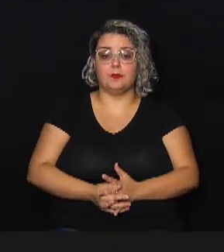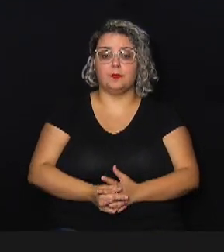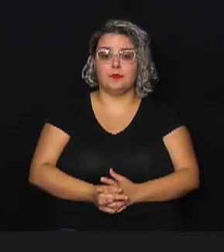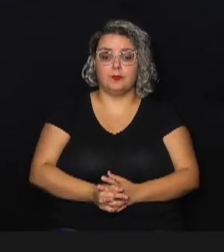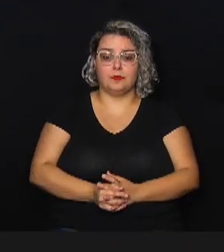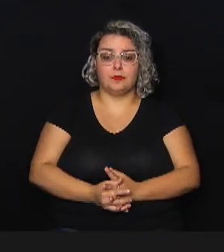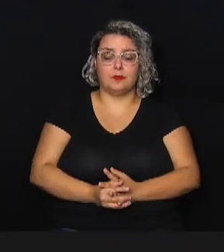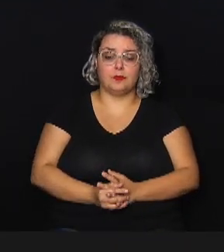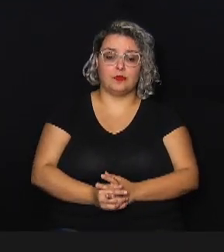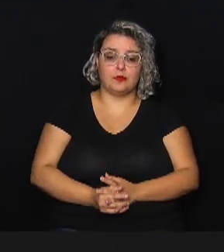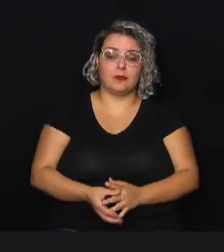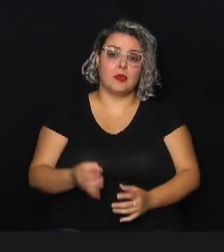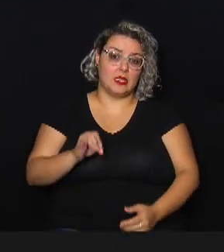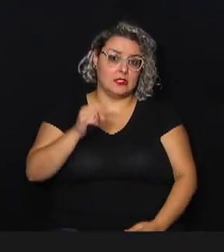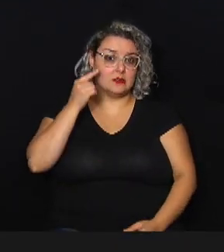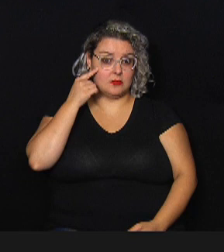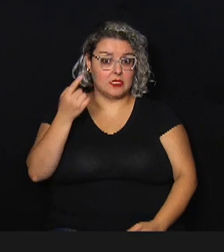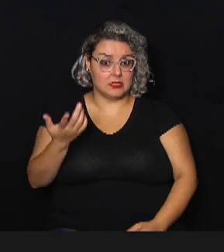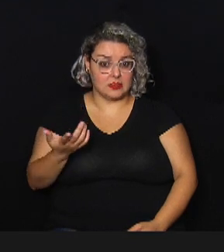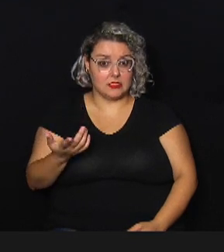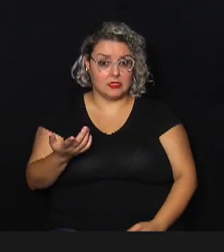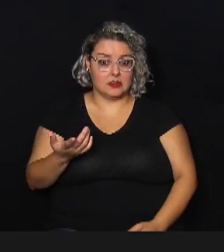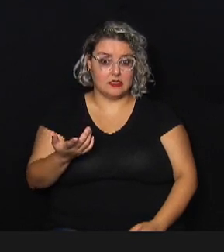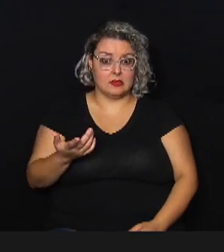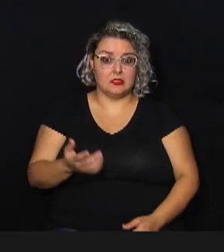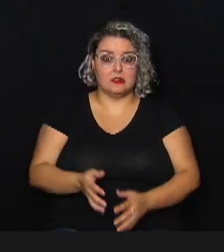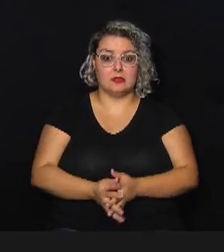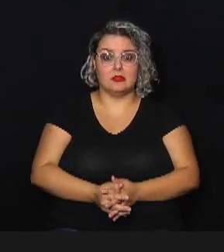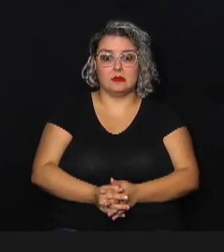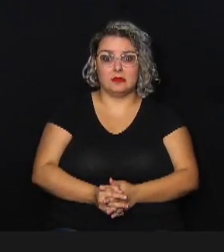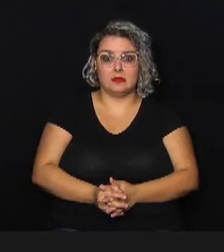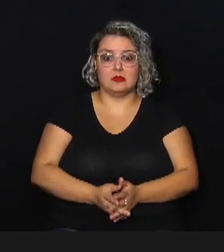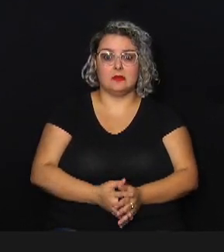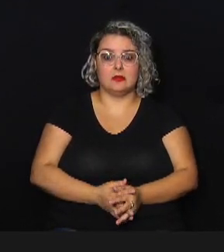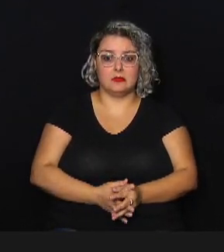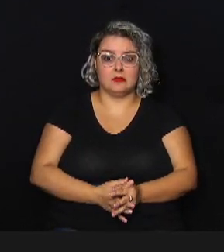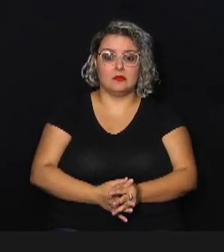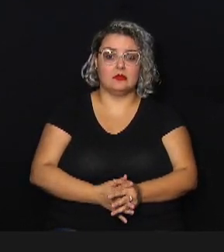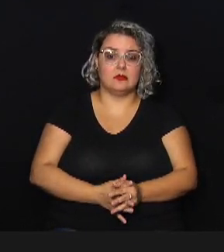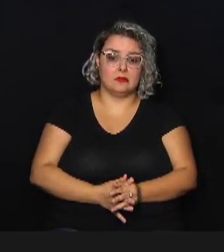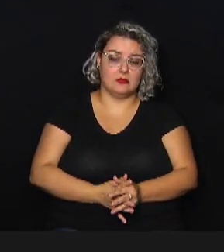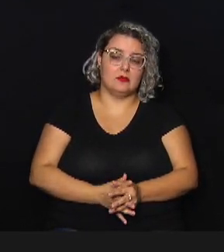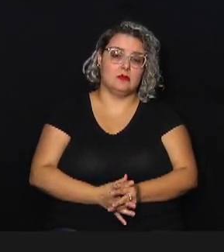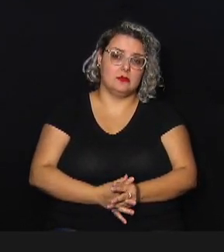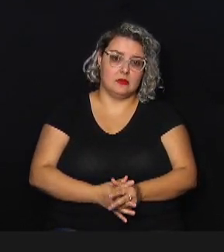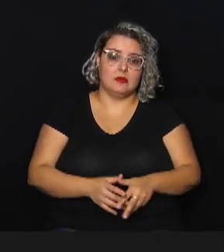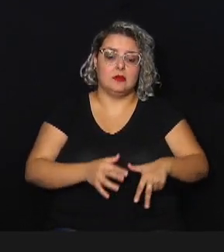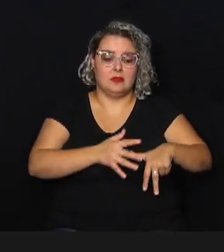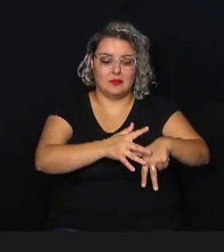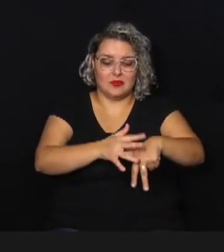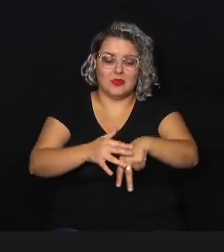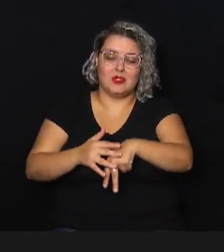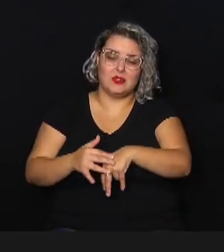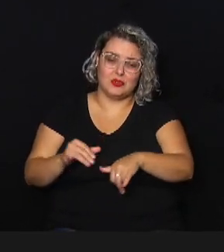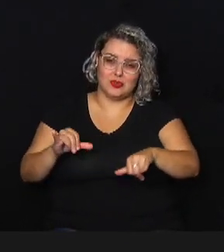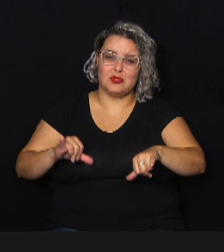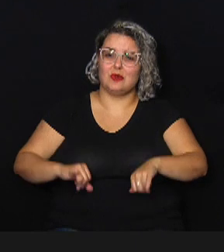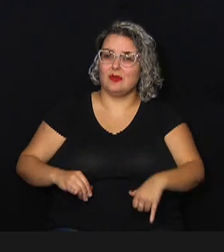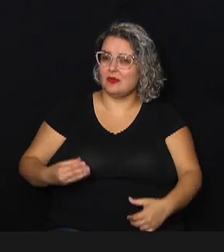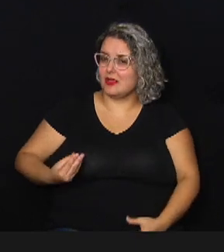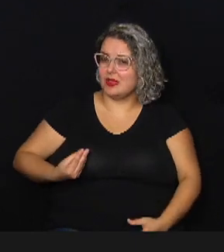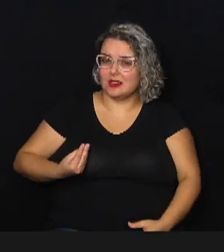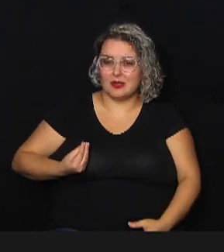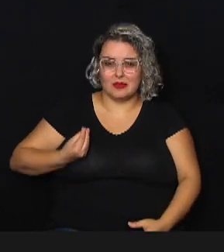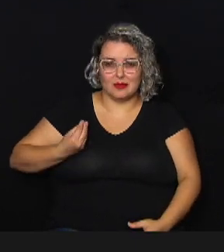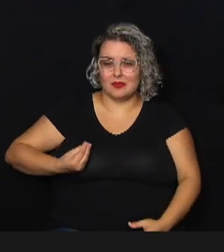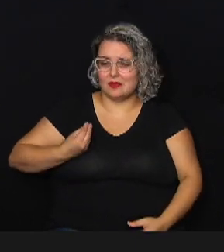bem, né, esses pacientes realmente sofrem muito, a qualidade de vida deles durante o tratamento não é uma qualidade